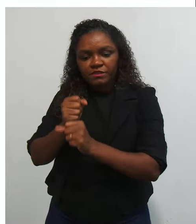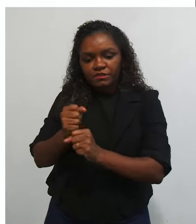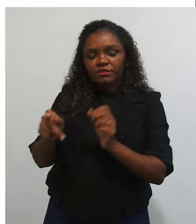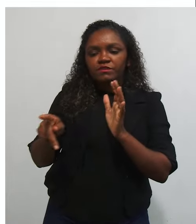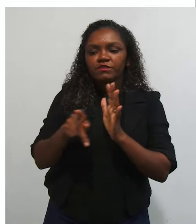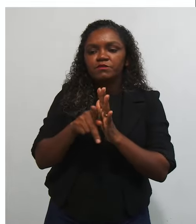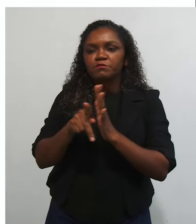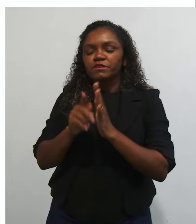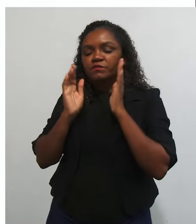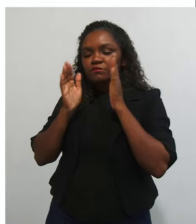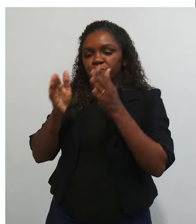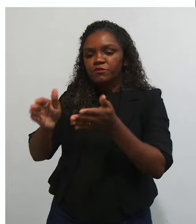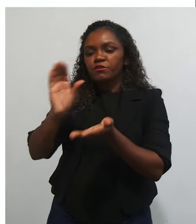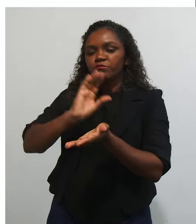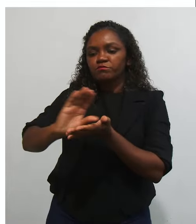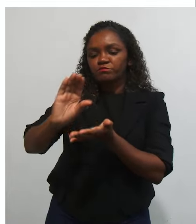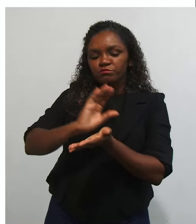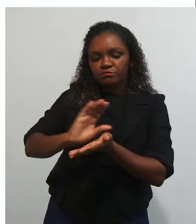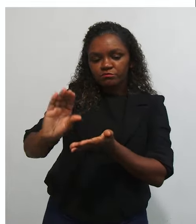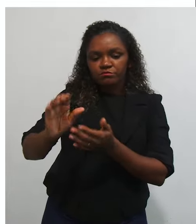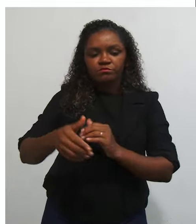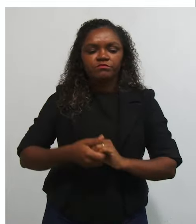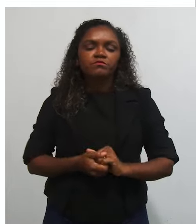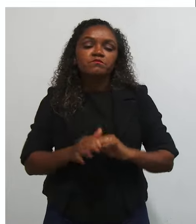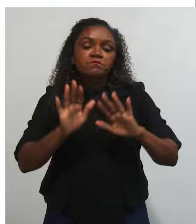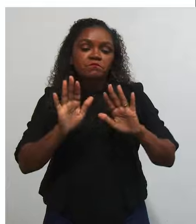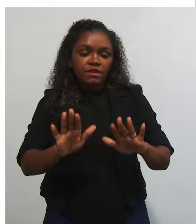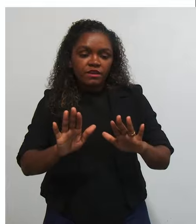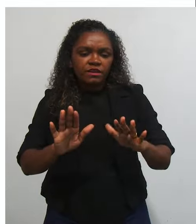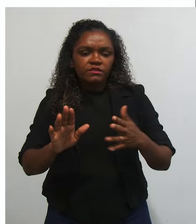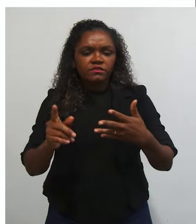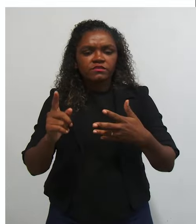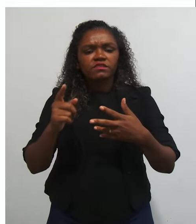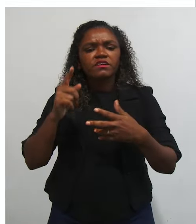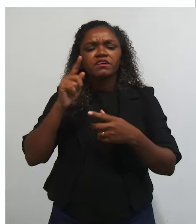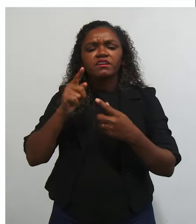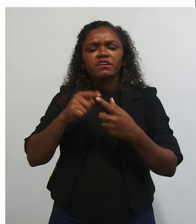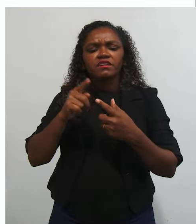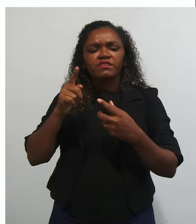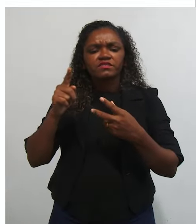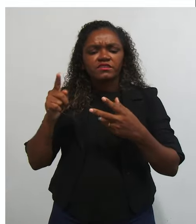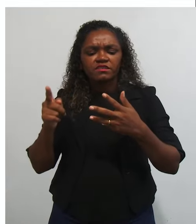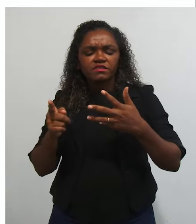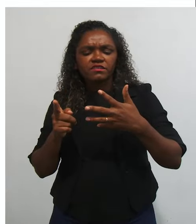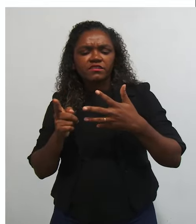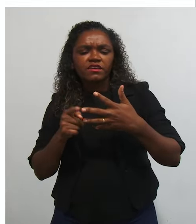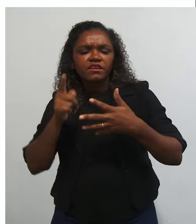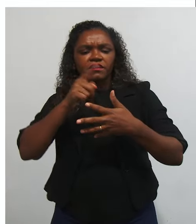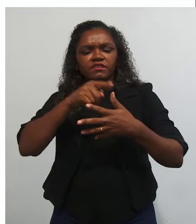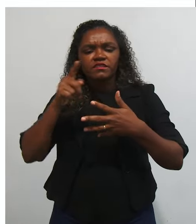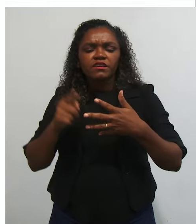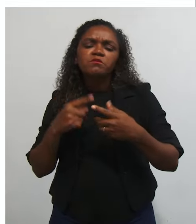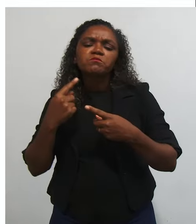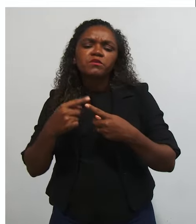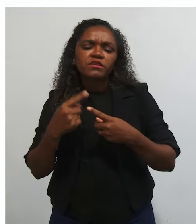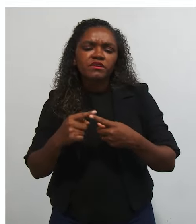e fonte de destinação de recurso. Então a gente tem, por que eu deixei essas duas marcadas aqui? Porque essas duas classificações,